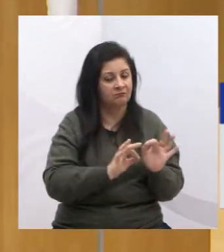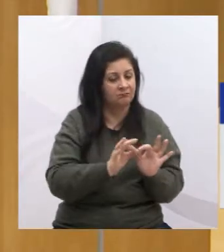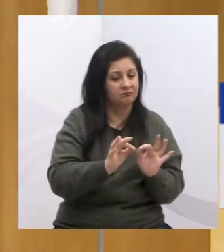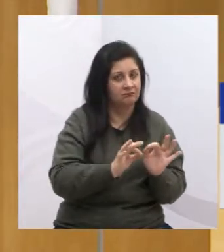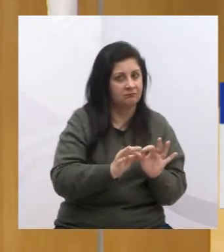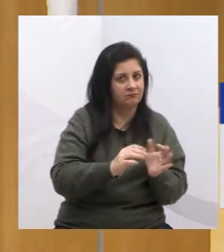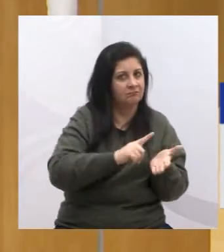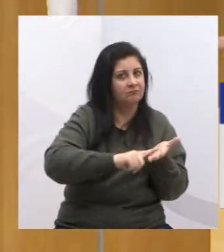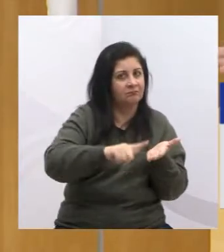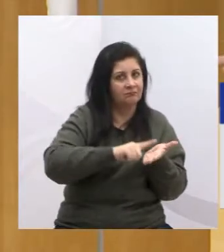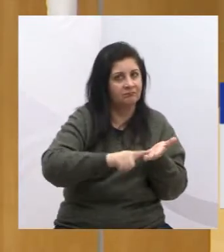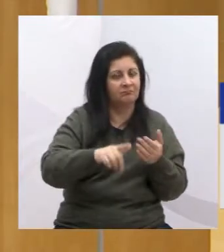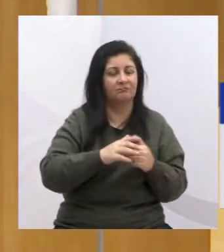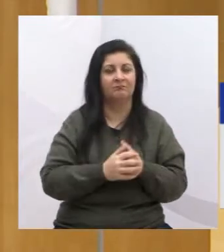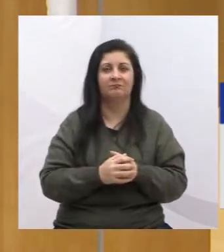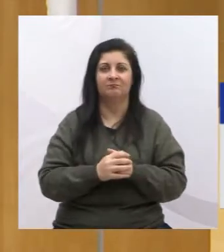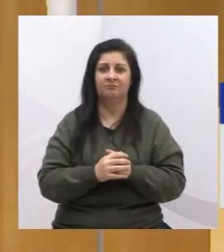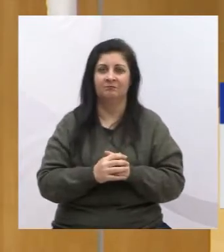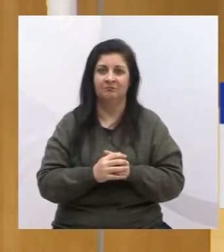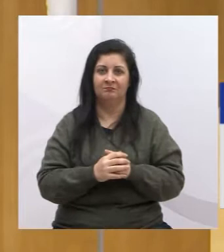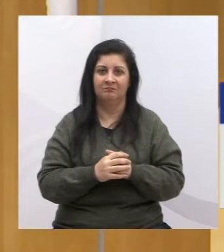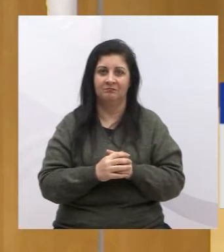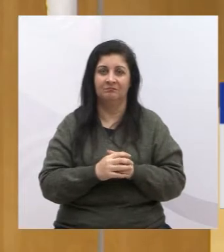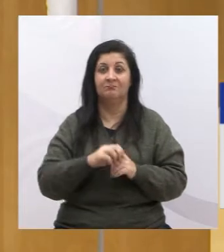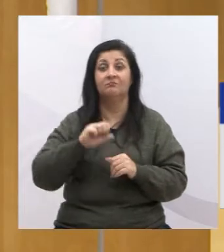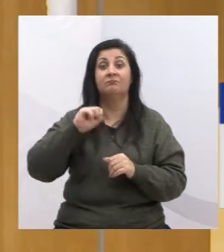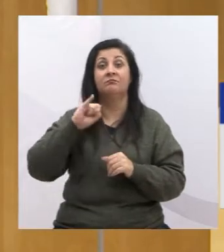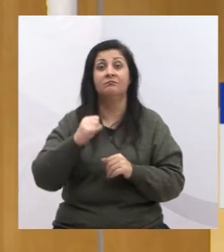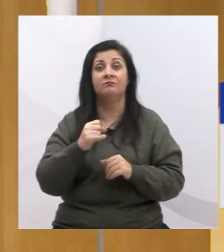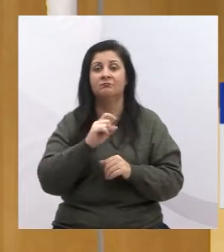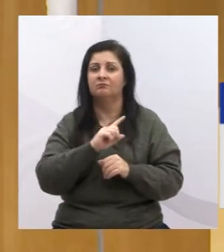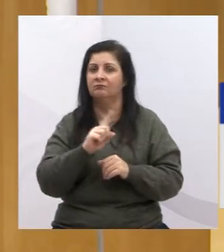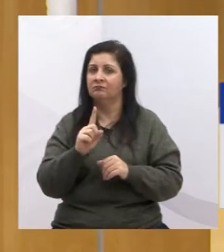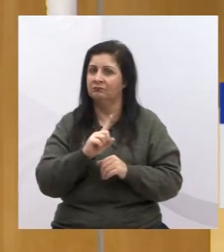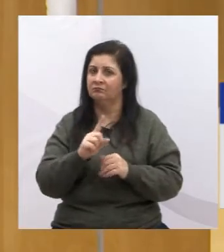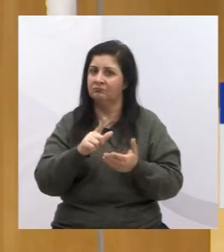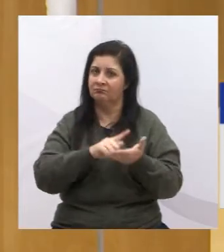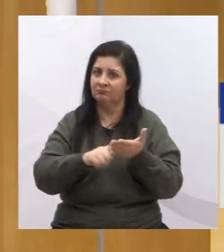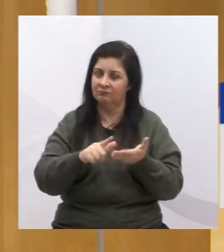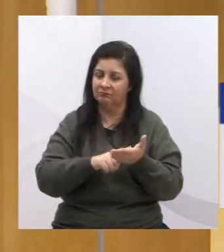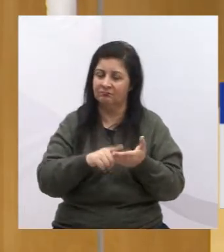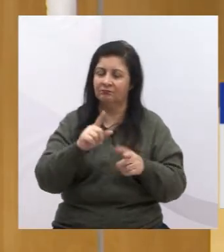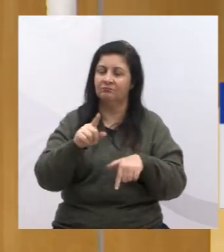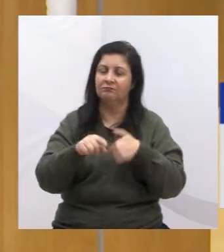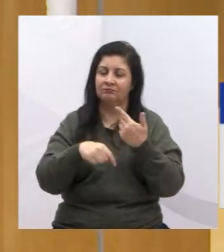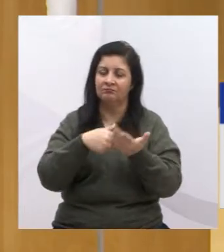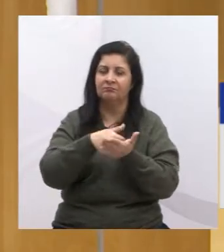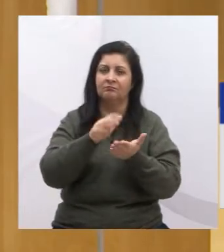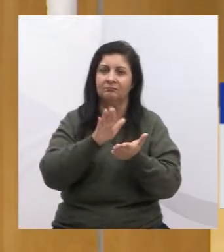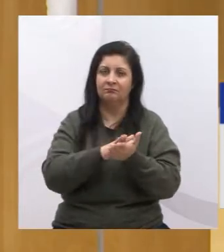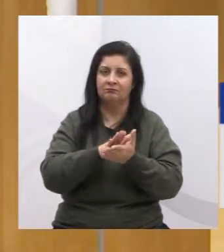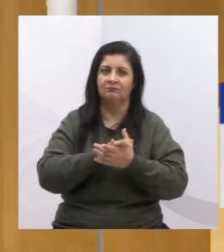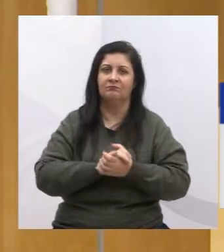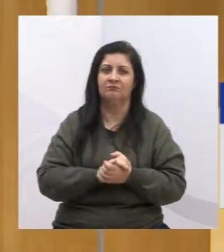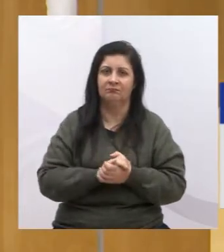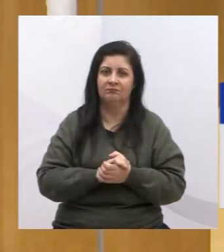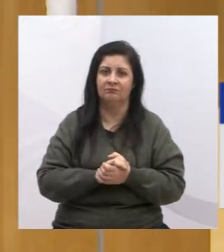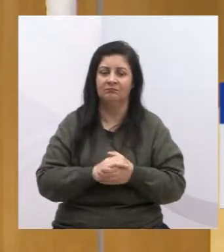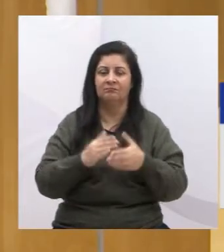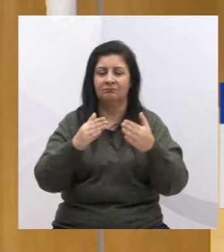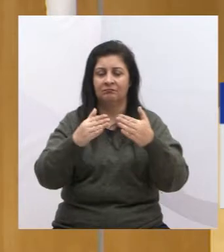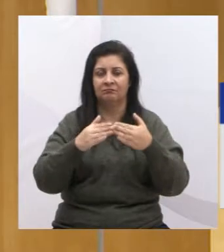e se assim não fizer, daí sim será multada. Então, peço novamente aí o